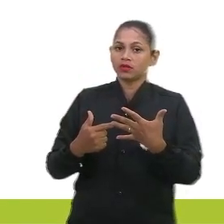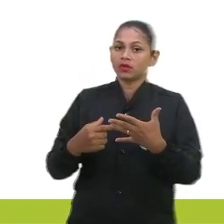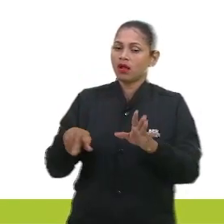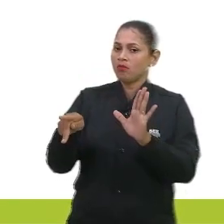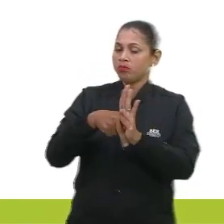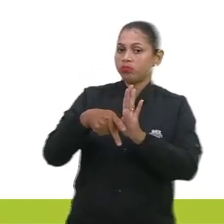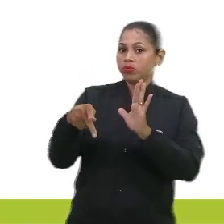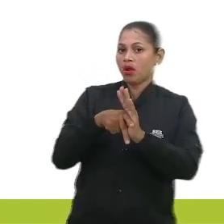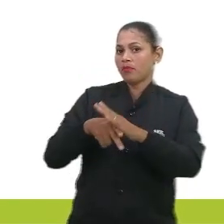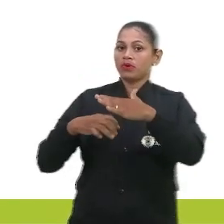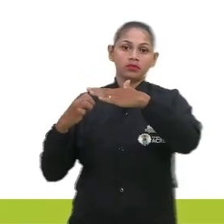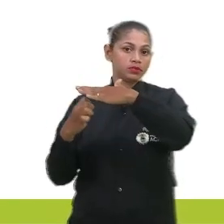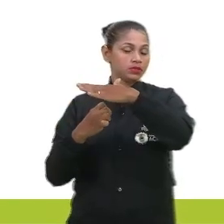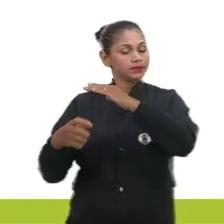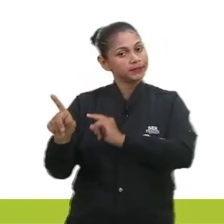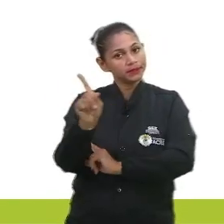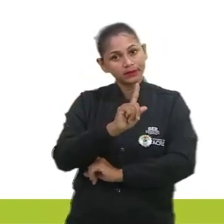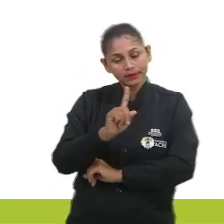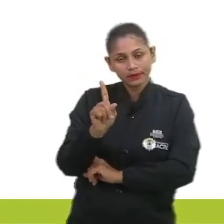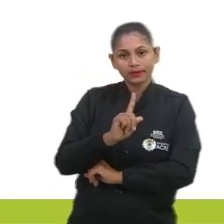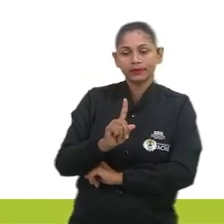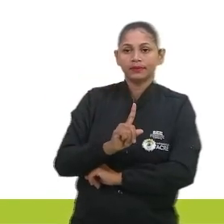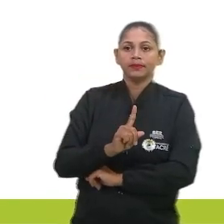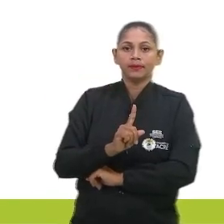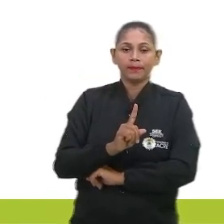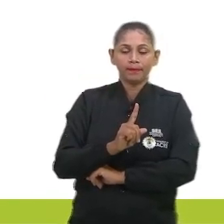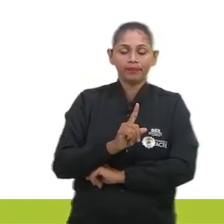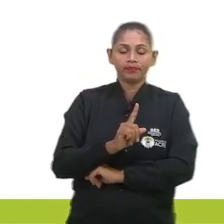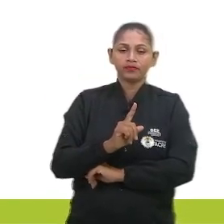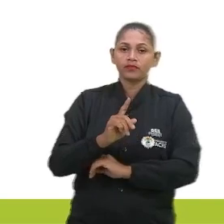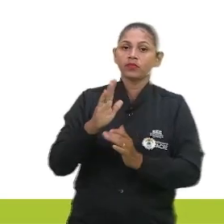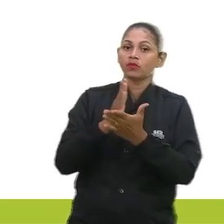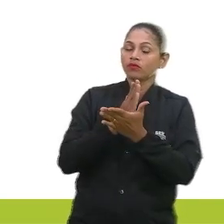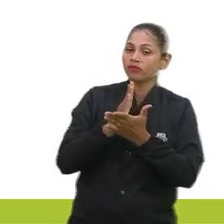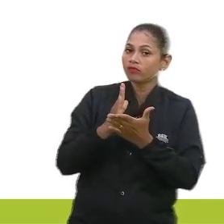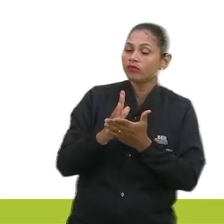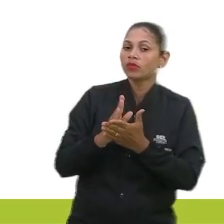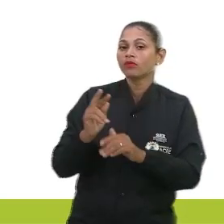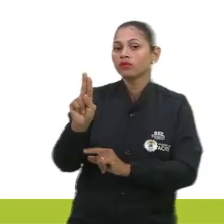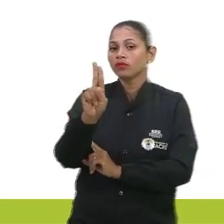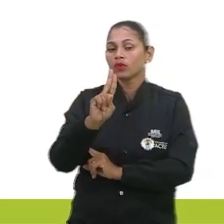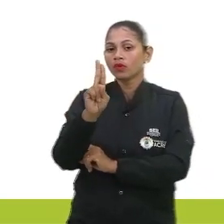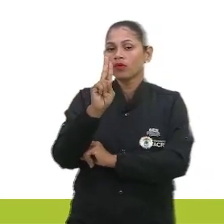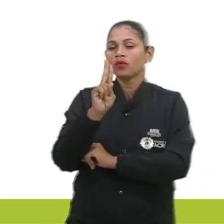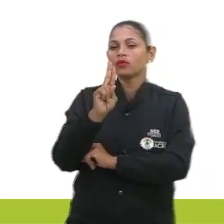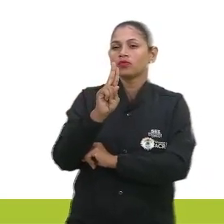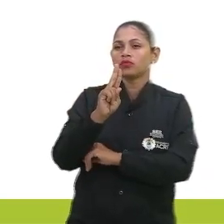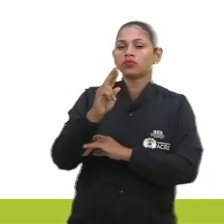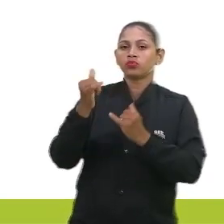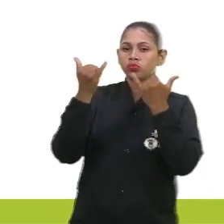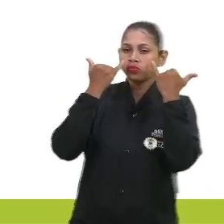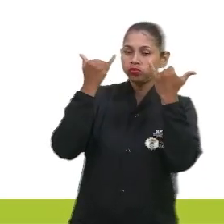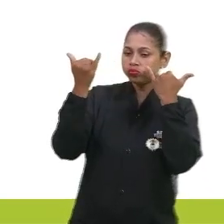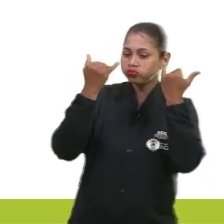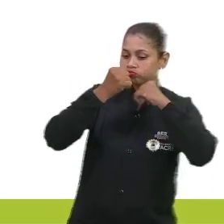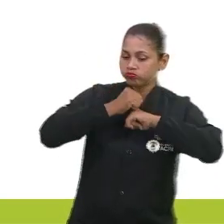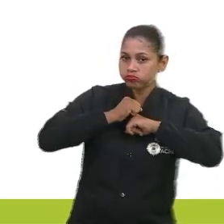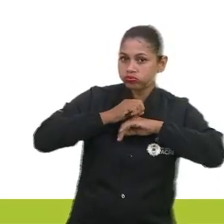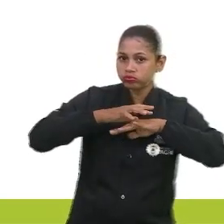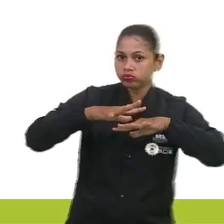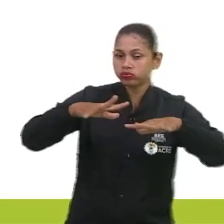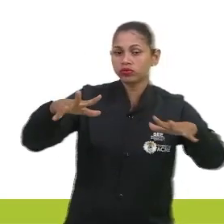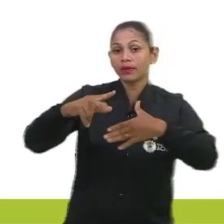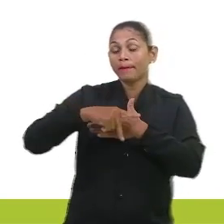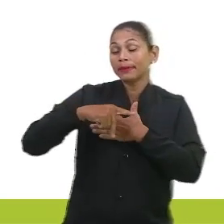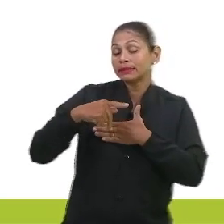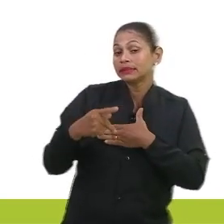que não fazem parte de uma corporação. Que muitas vezes elas são utilizadas para transmitir informações e